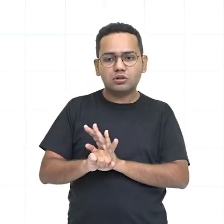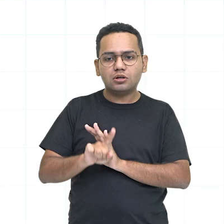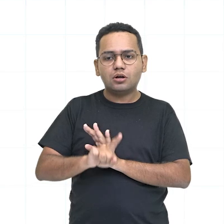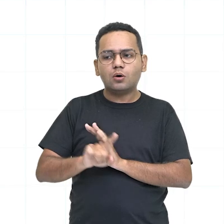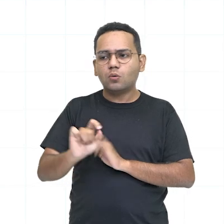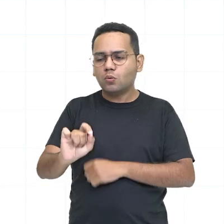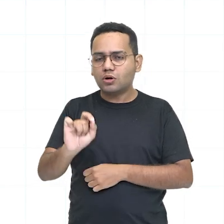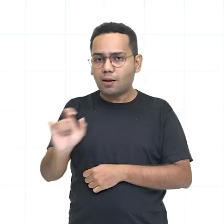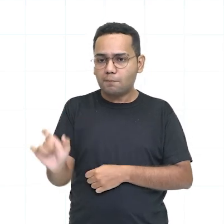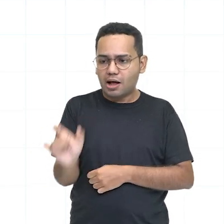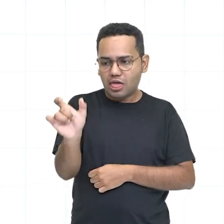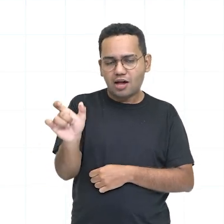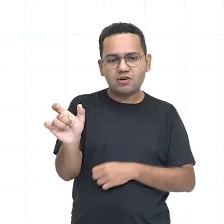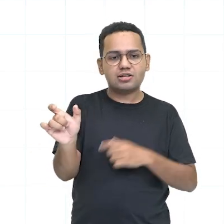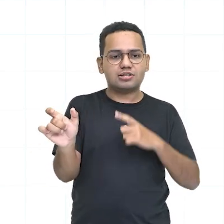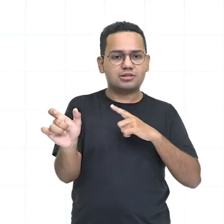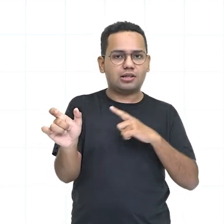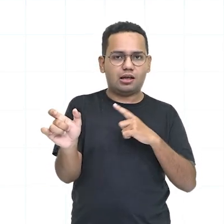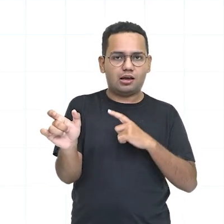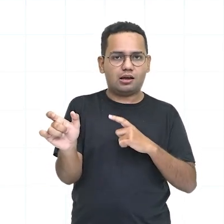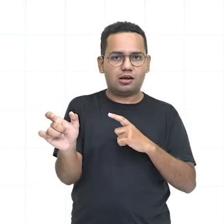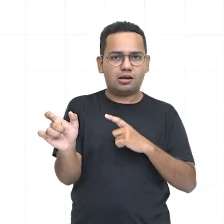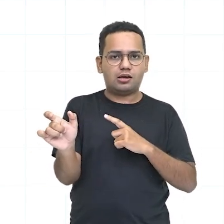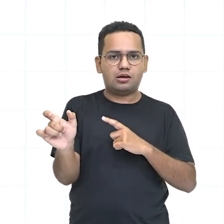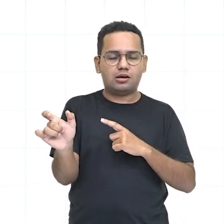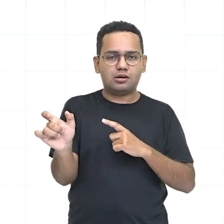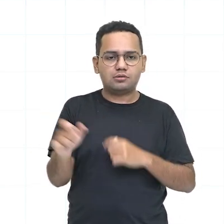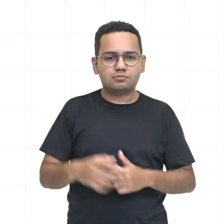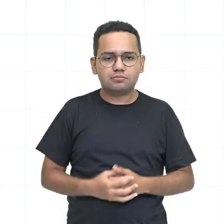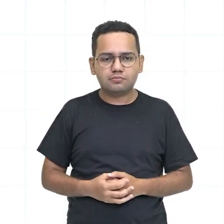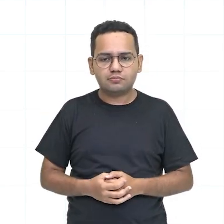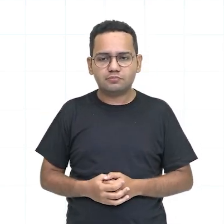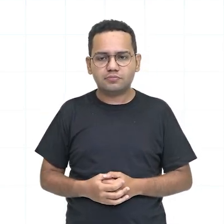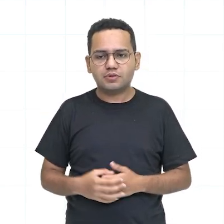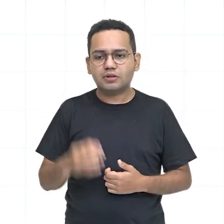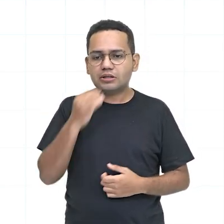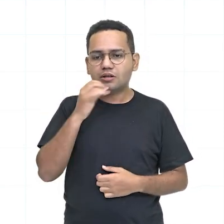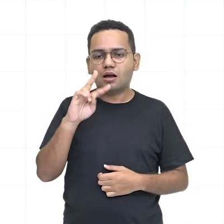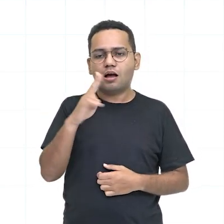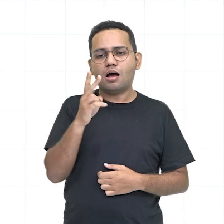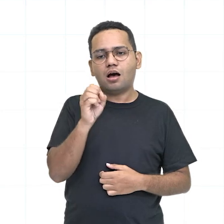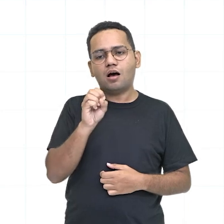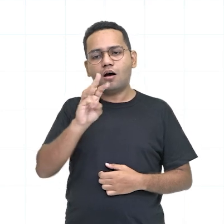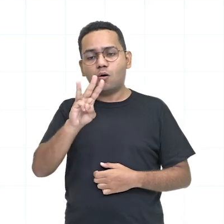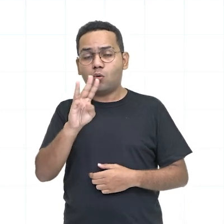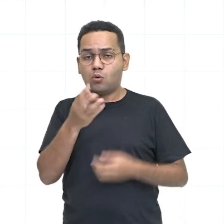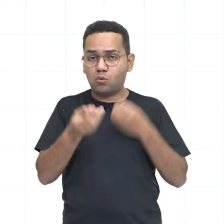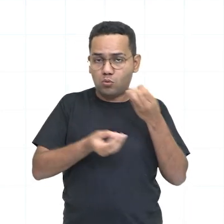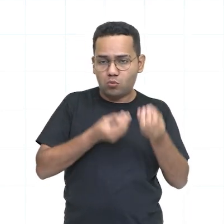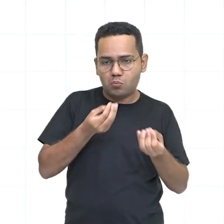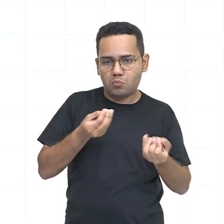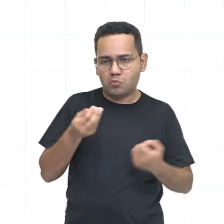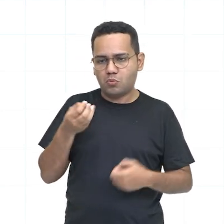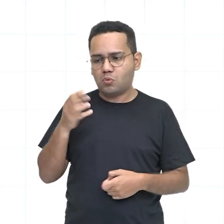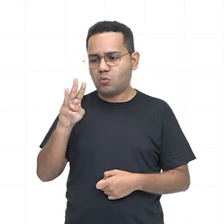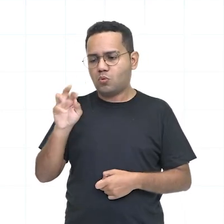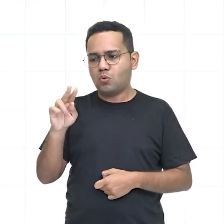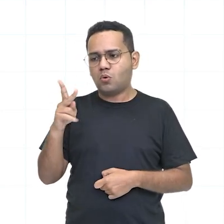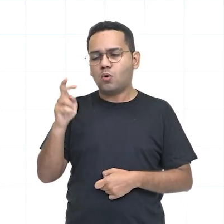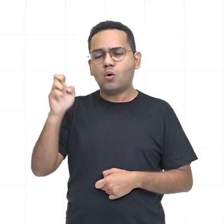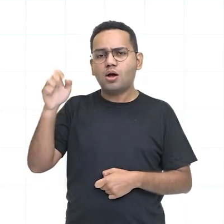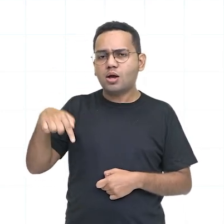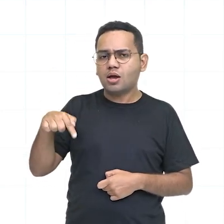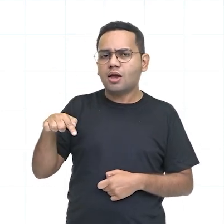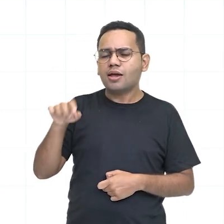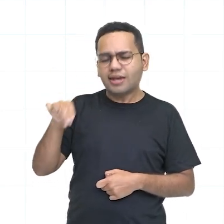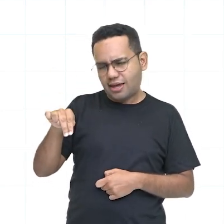sempre feitas ao verbo, aquele contexto onde está inserido. How é como, when, quando, where,